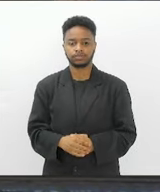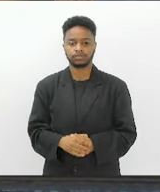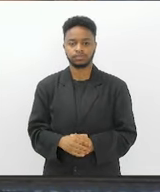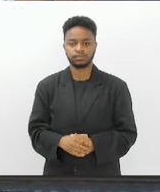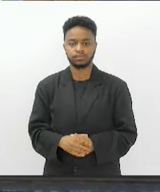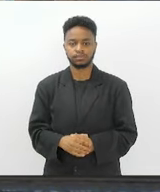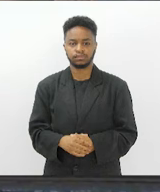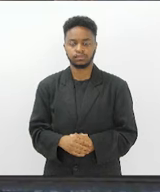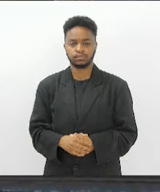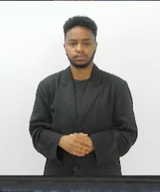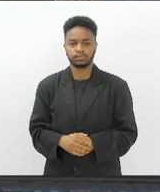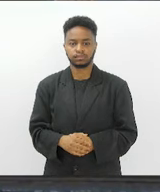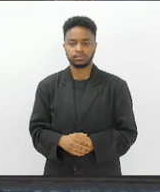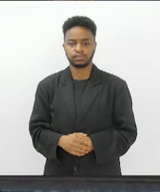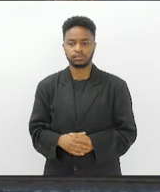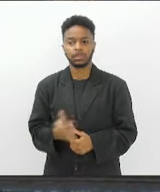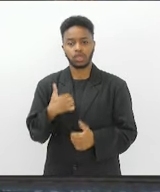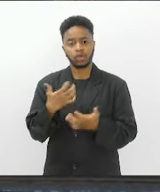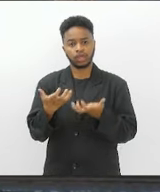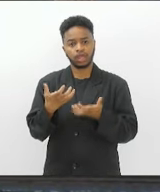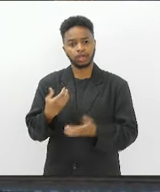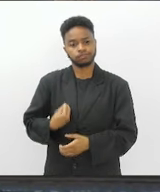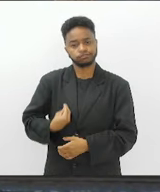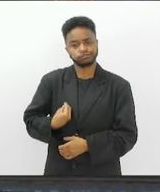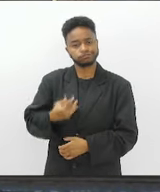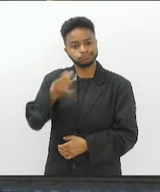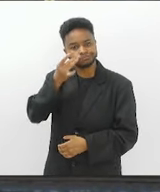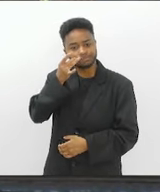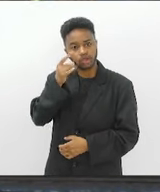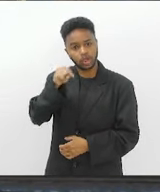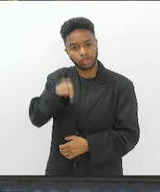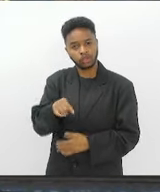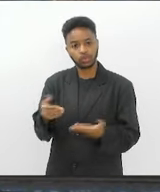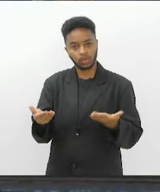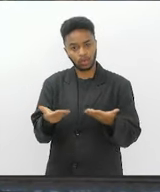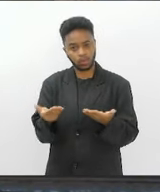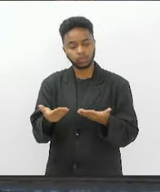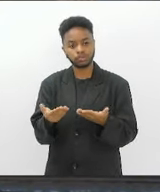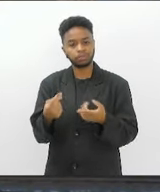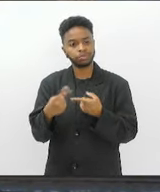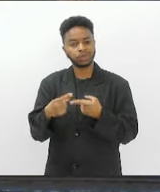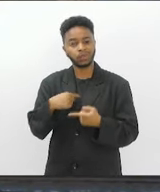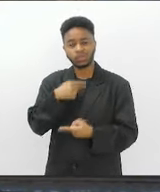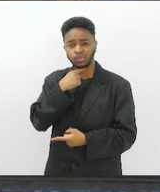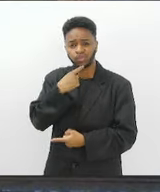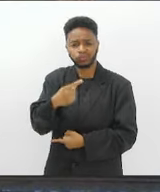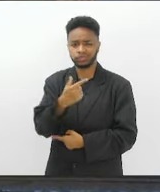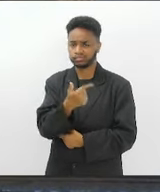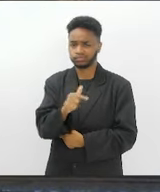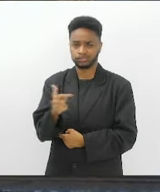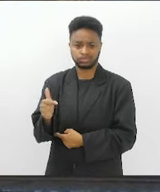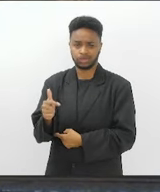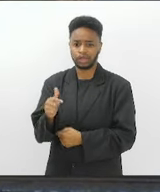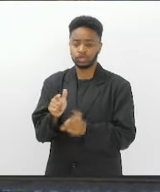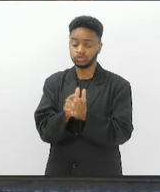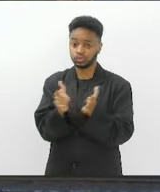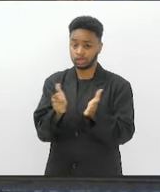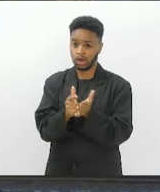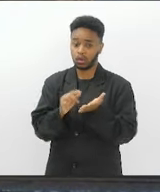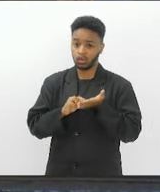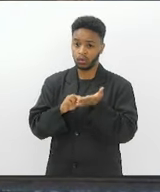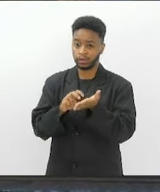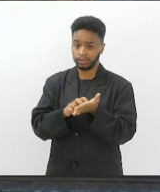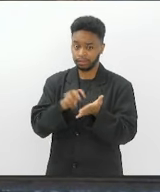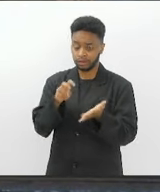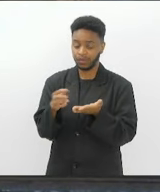Fiz questão de estar presente hoje por não ter a menor dúvida que o Correio da Manhã hoje é o